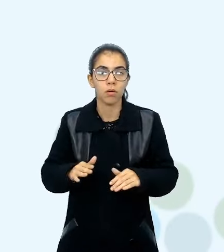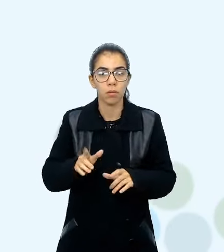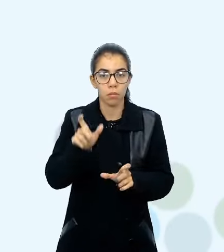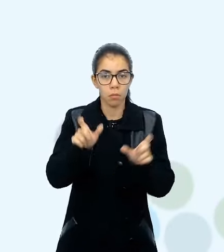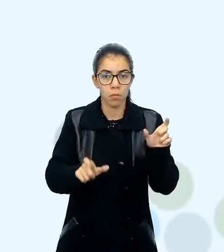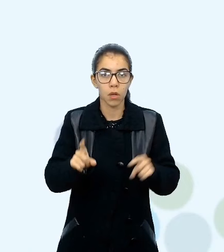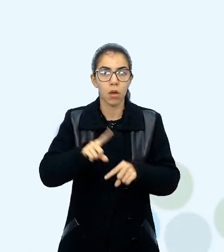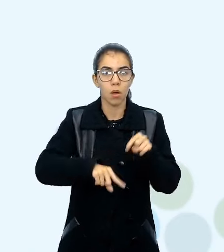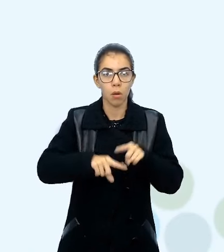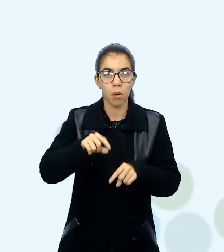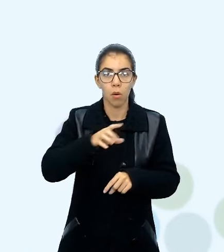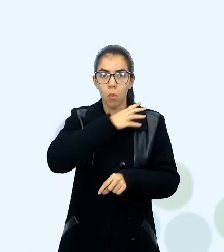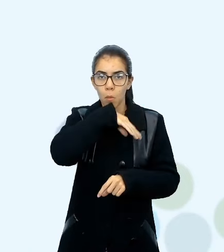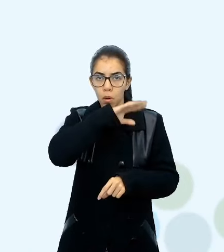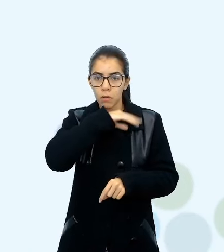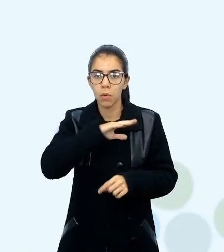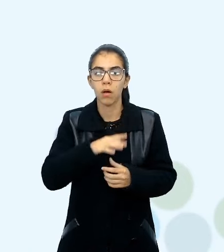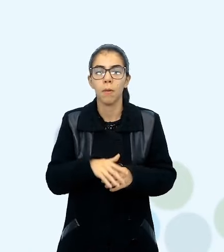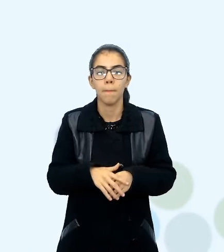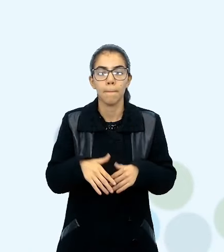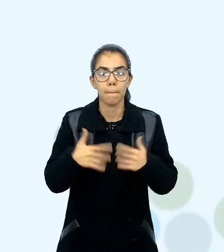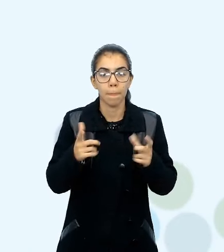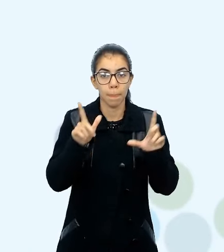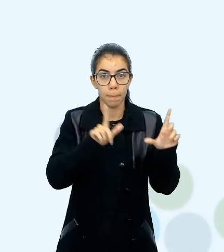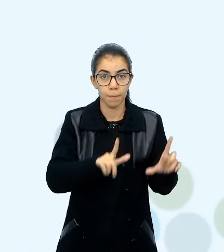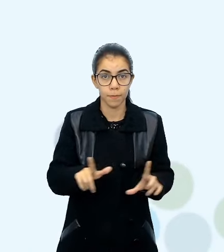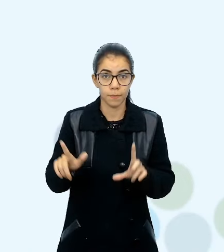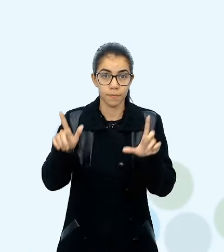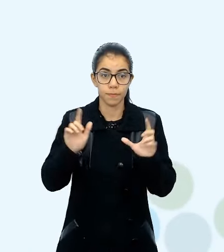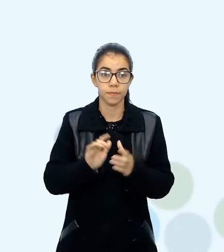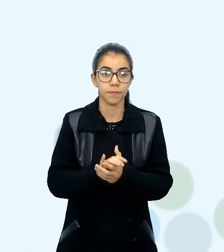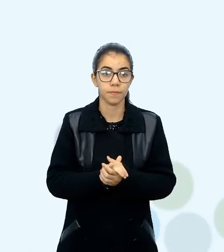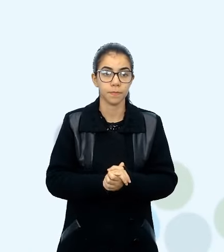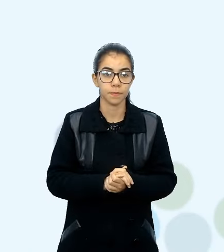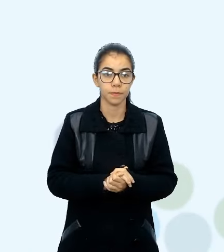objeto ou seja um animal, né? O próximo.